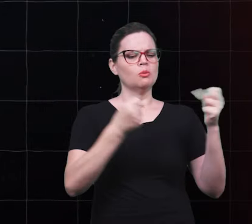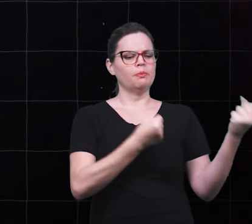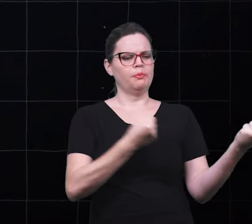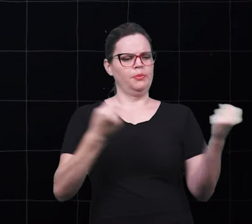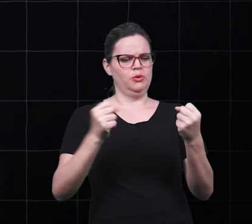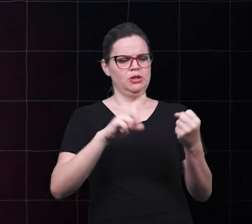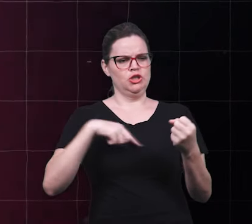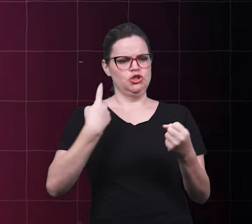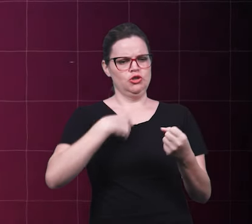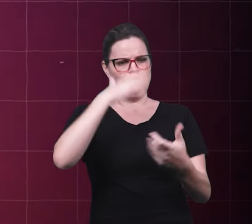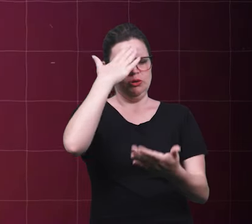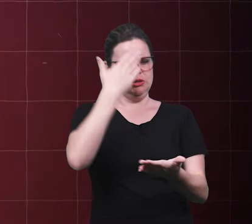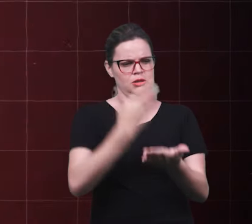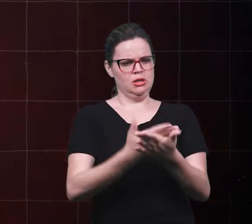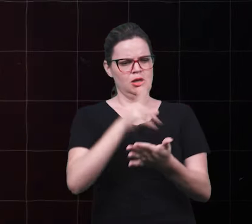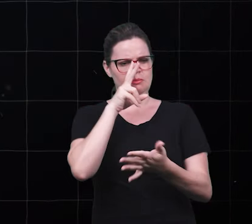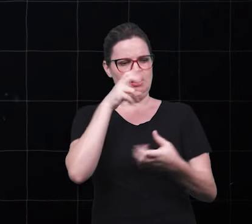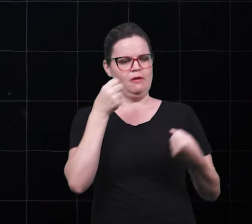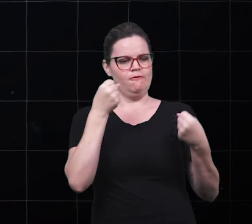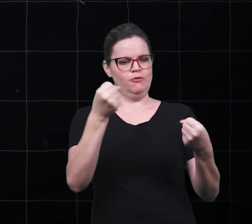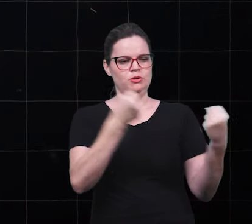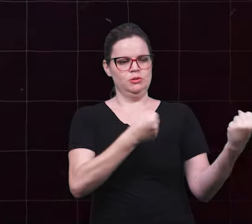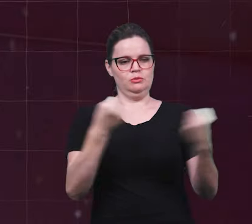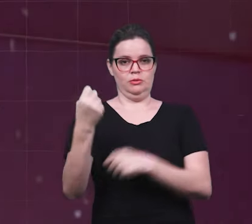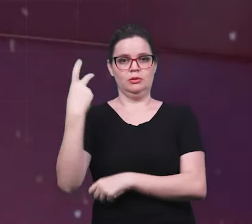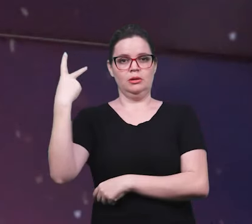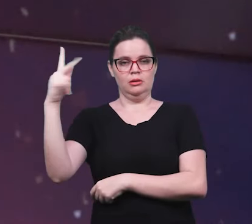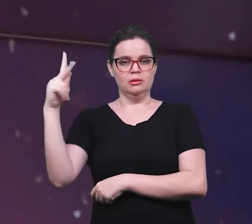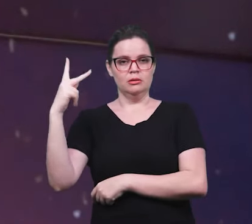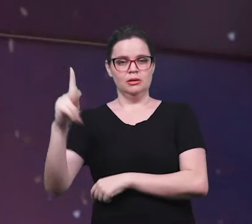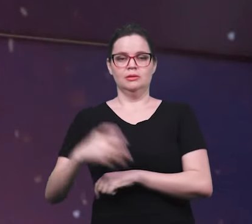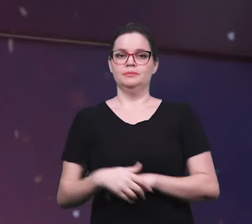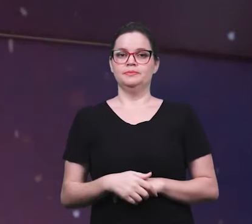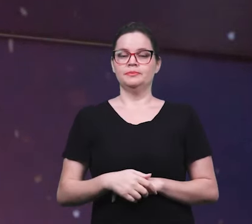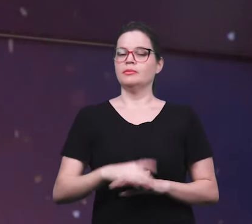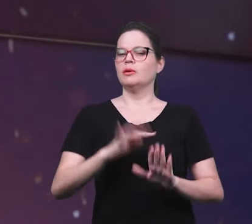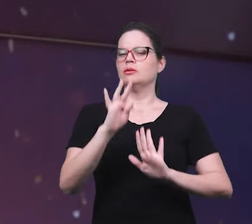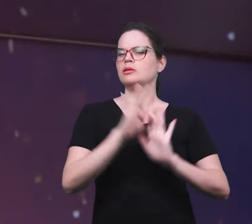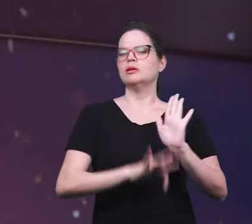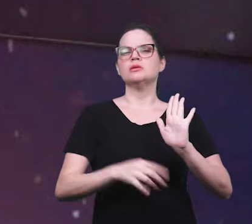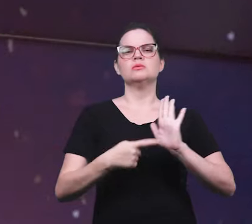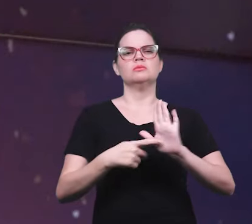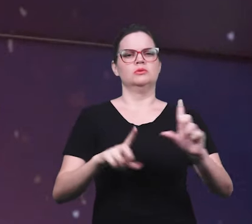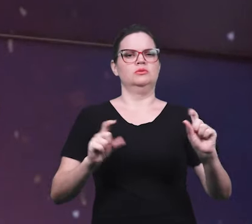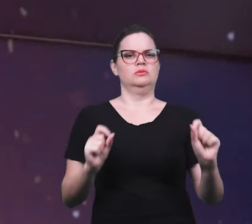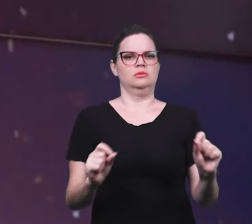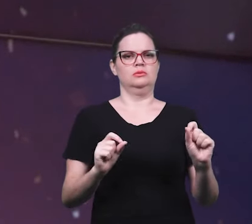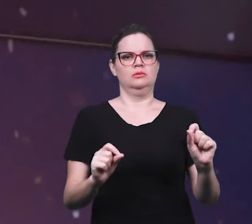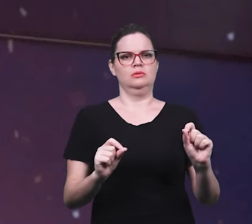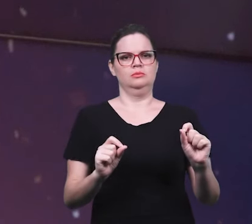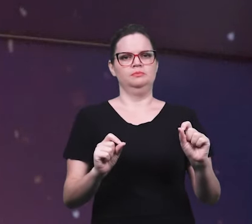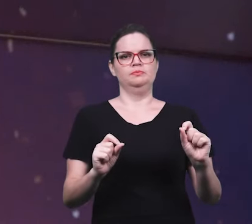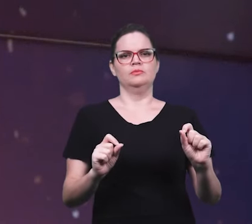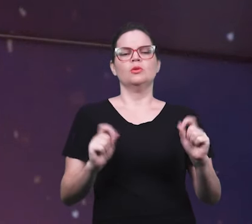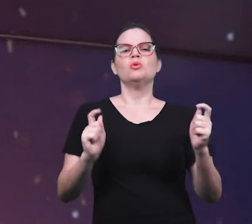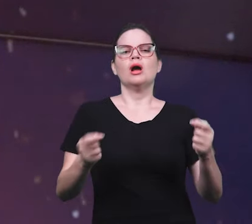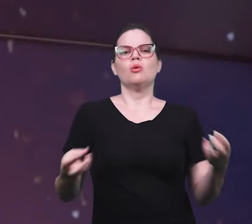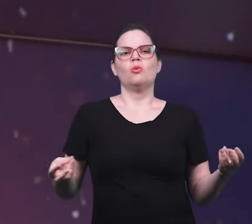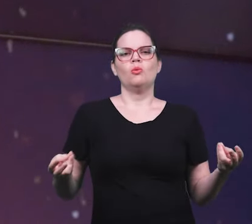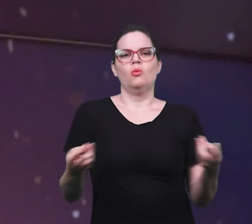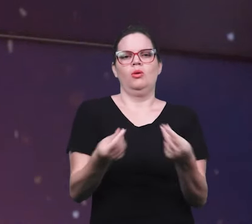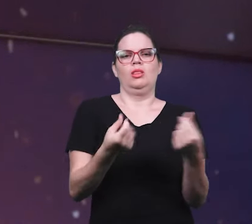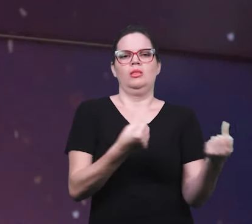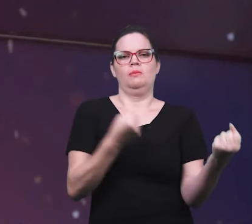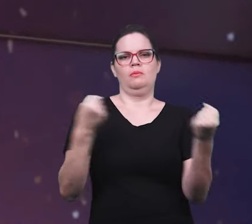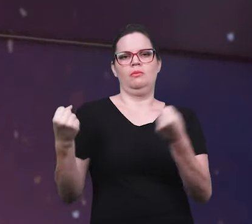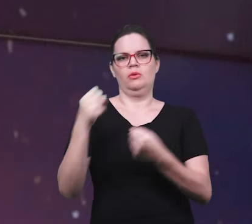operação da força do seu poder." Então, esse texto aqui, ele está falando acerca dessa eficácia do poder de Deus, está